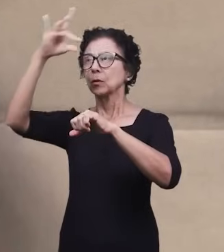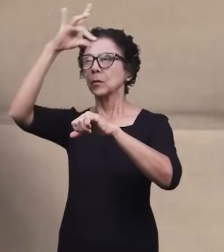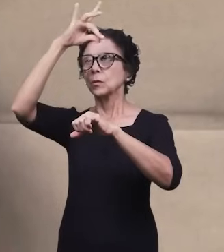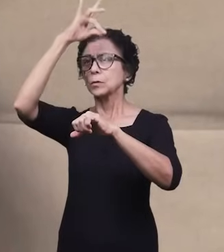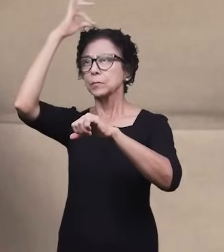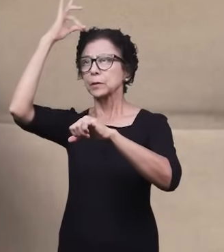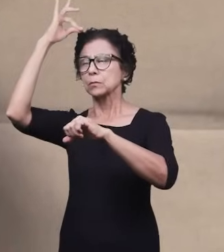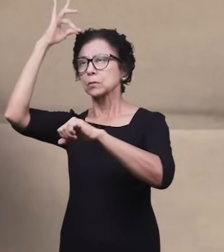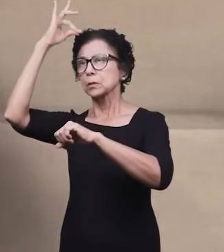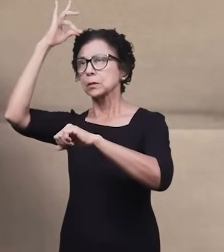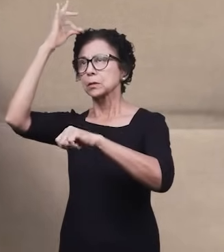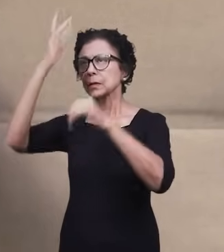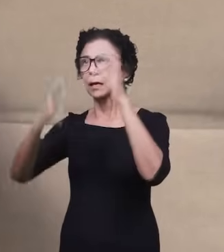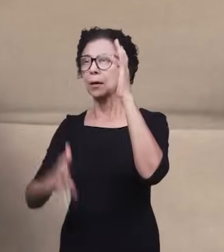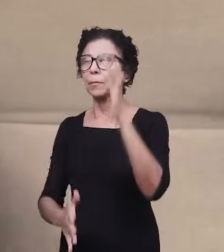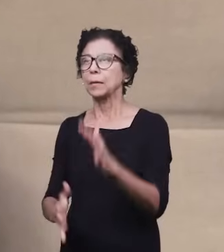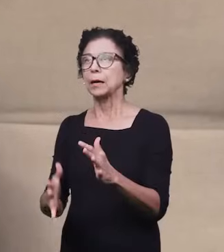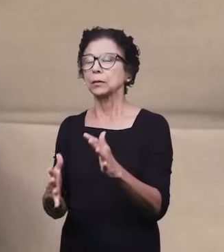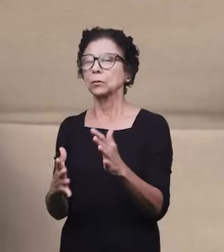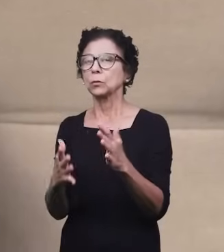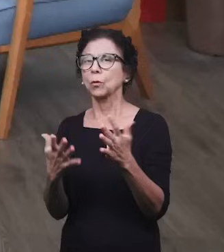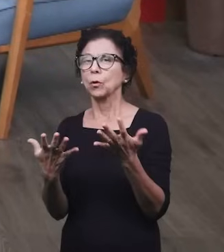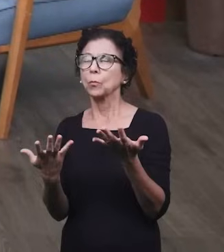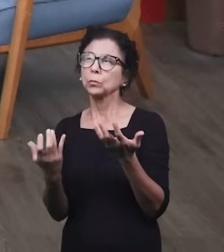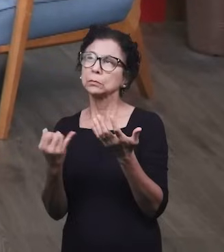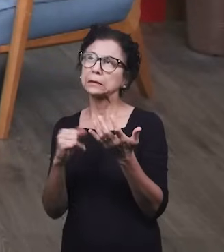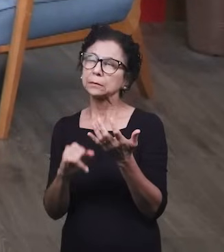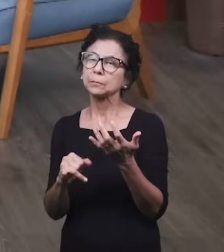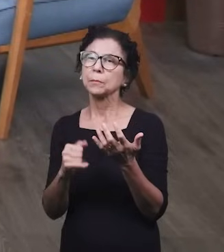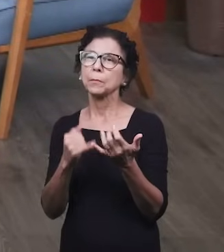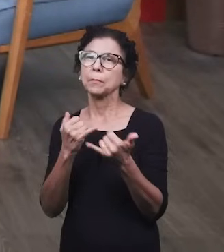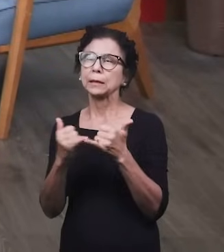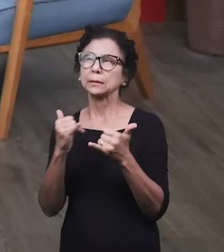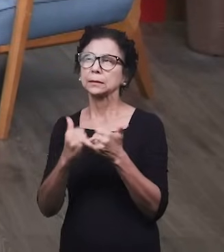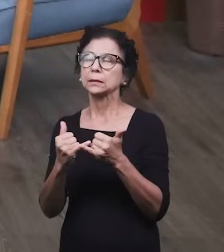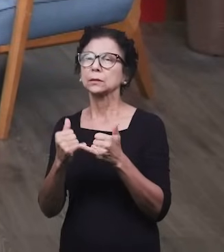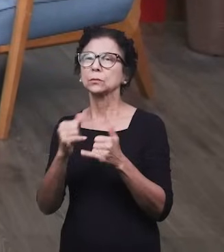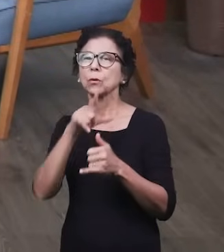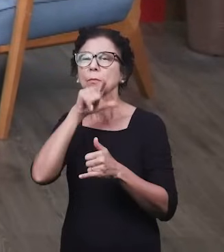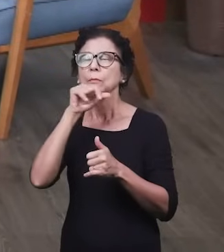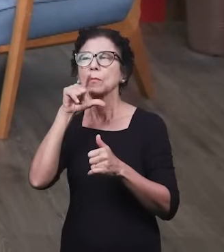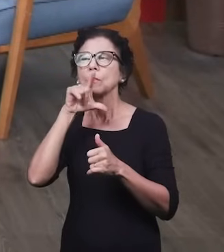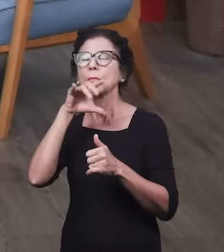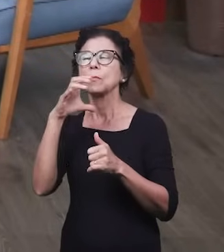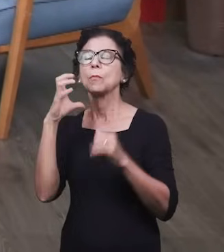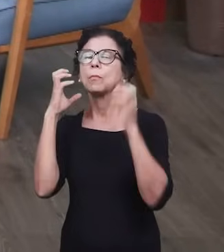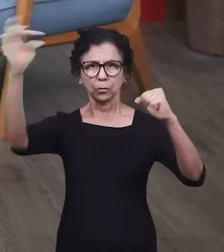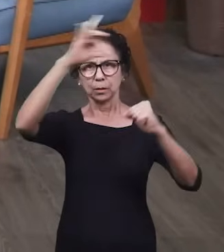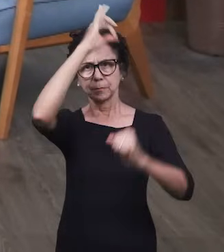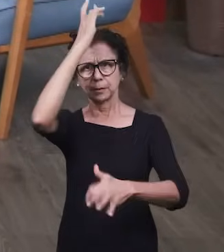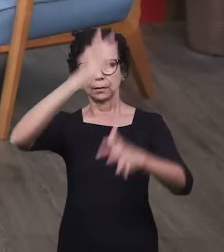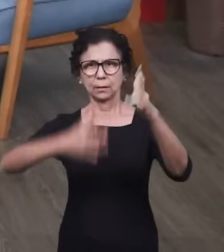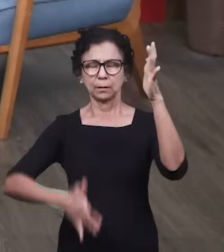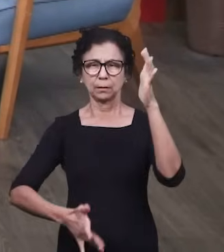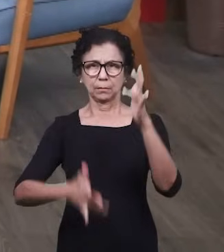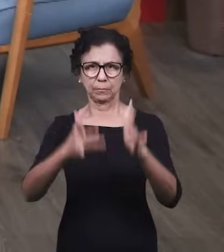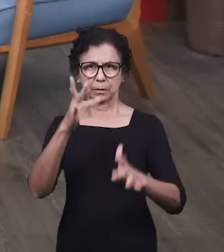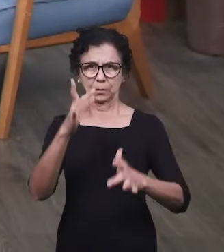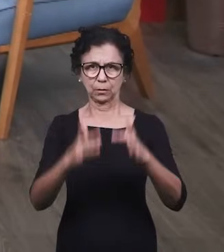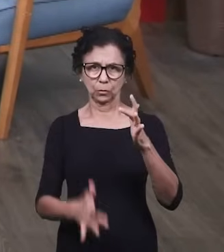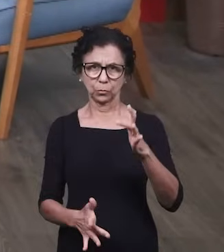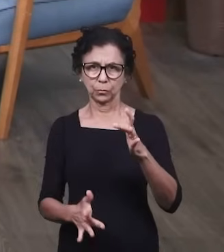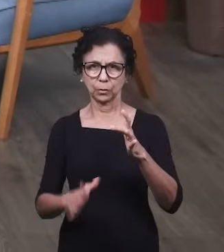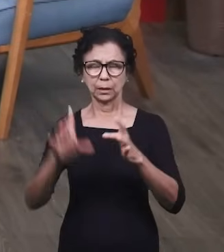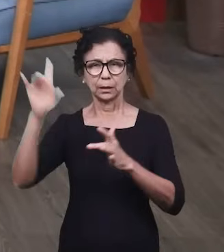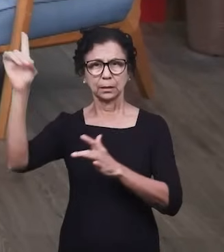Como é que é inaugurada a igreja do Pentecostes? O céu se abre, o Espírito Santo é